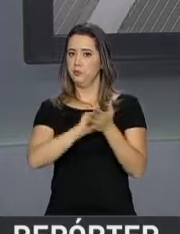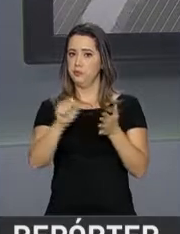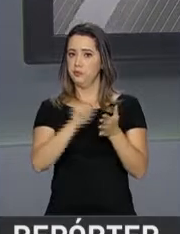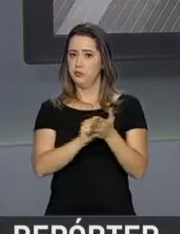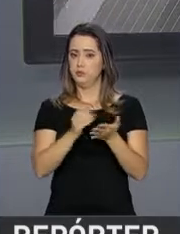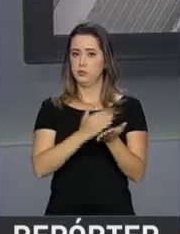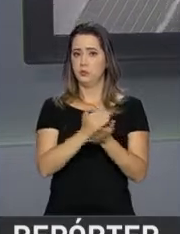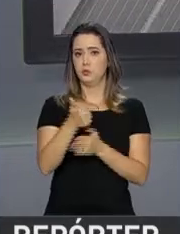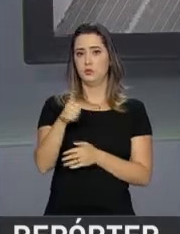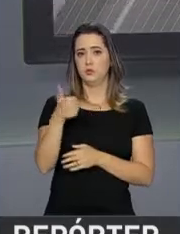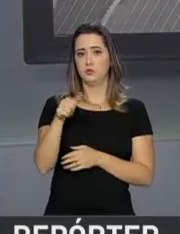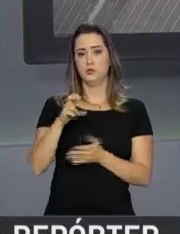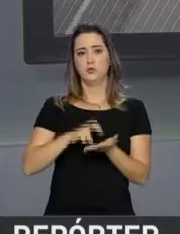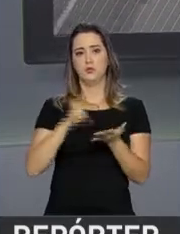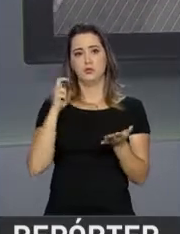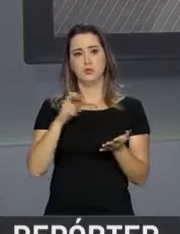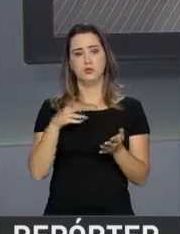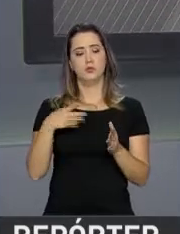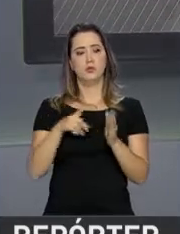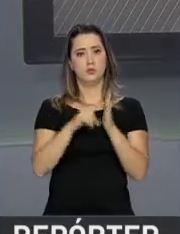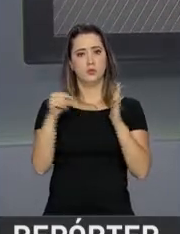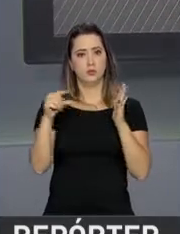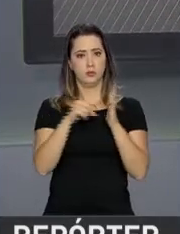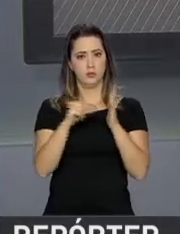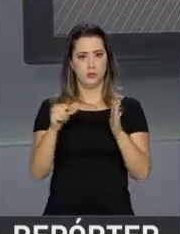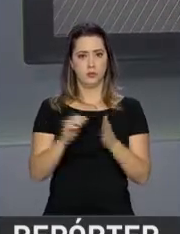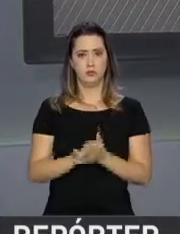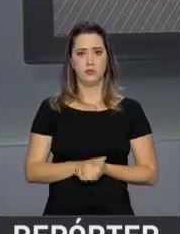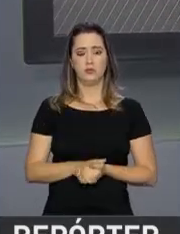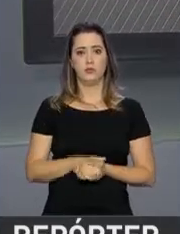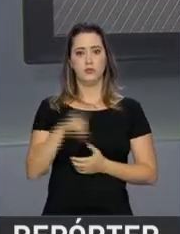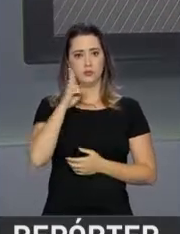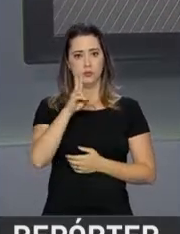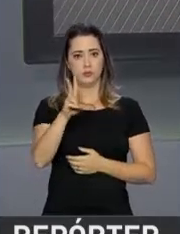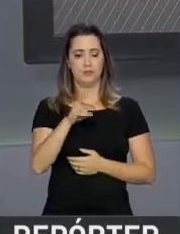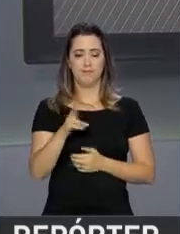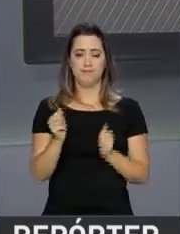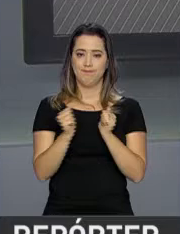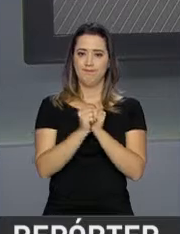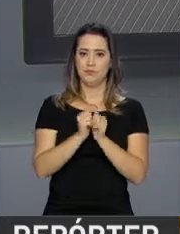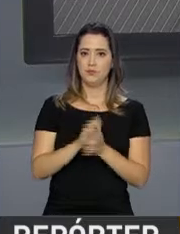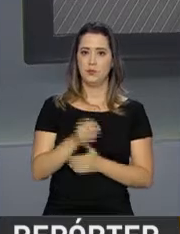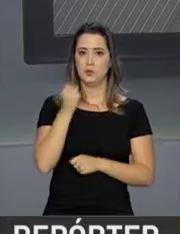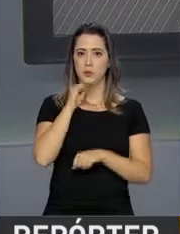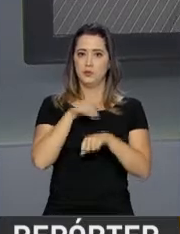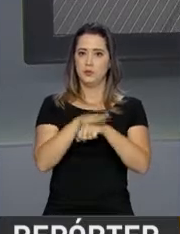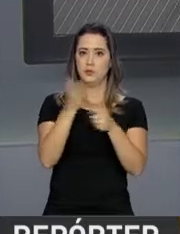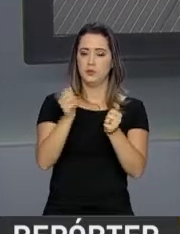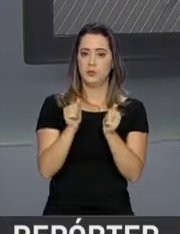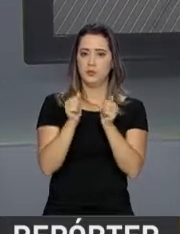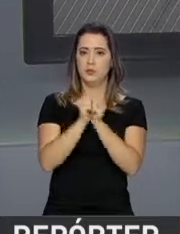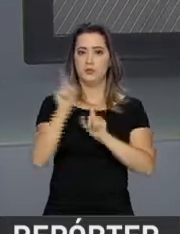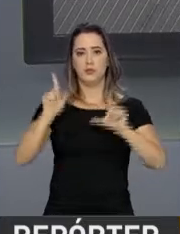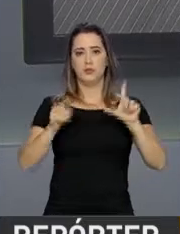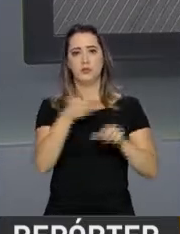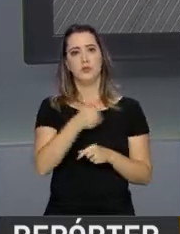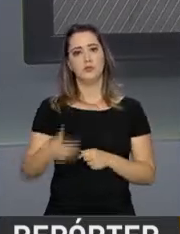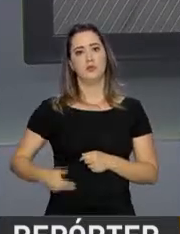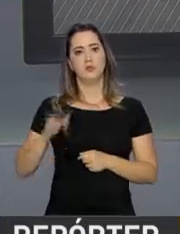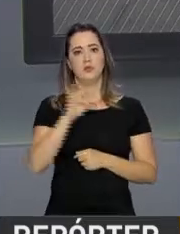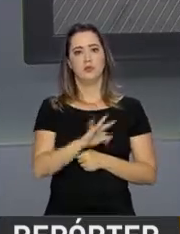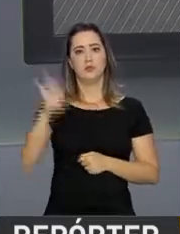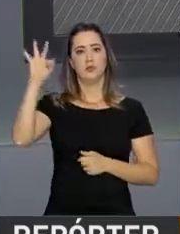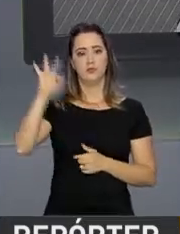a partir das 11 horas da manhã direto do palácio do planalto a companhia com a gente uma ótima noite pra você continue na nbr a tv